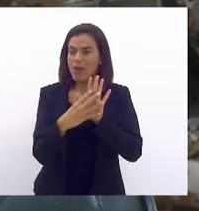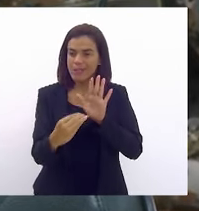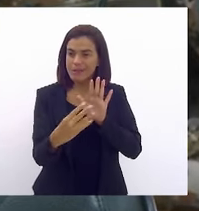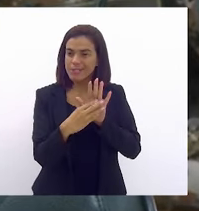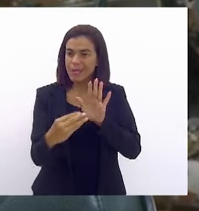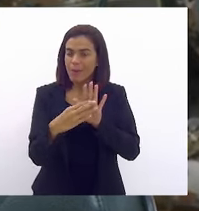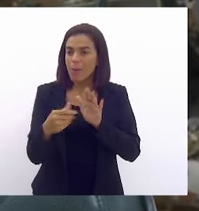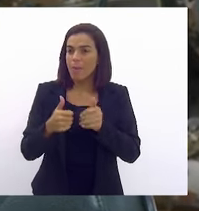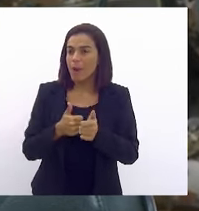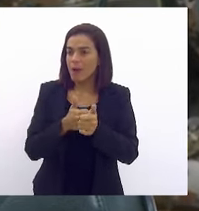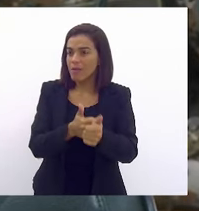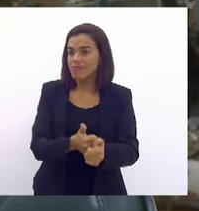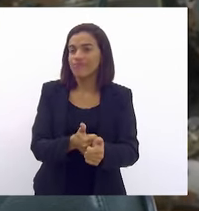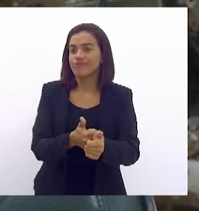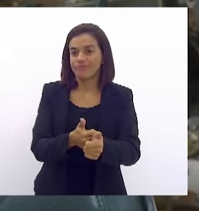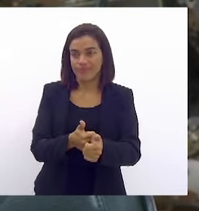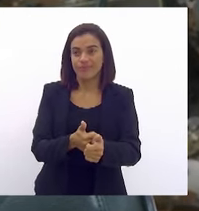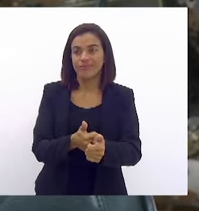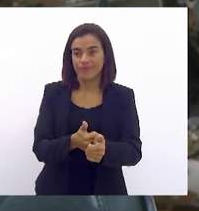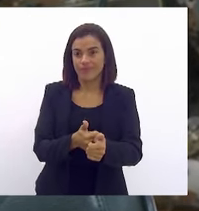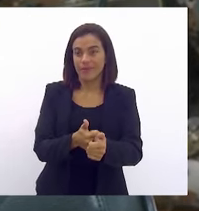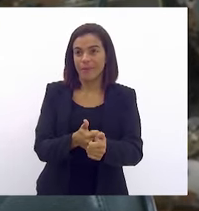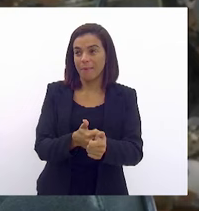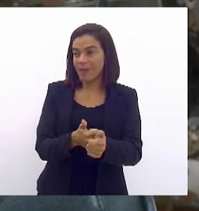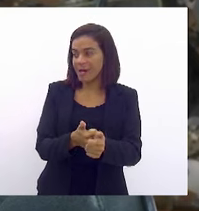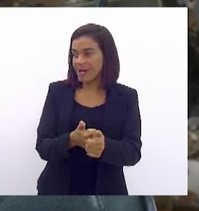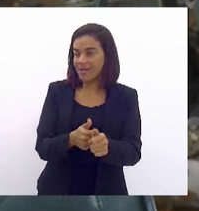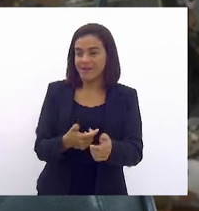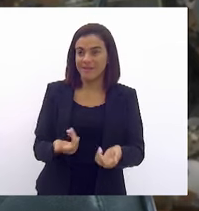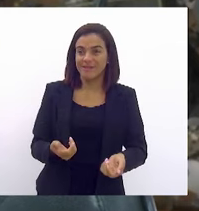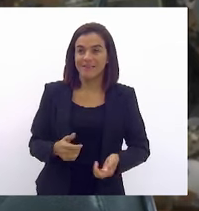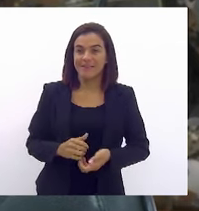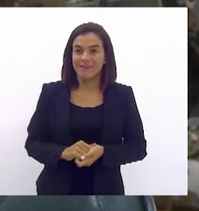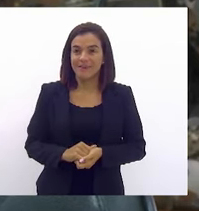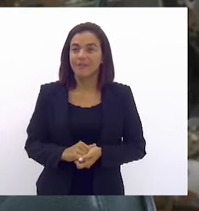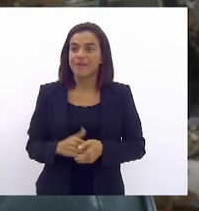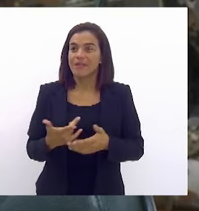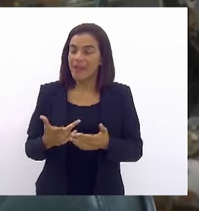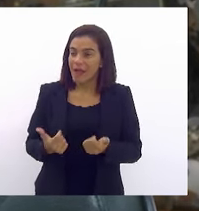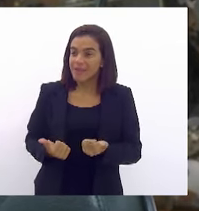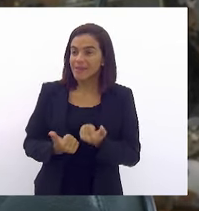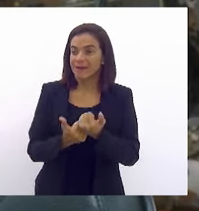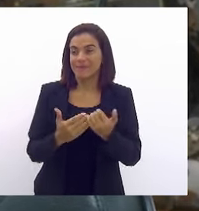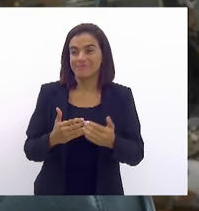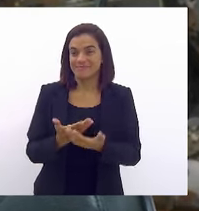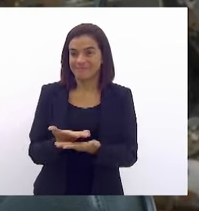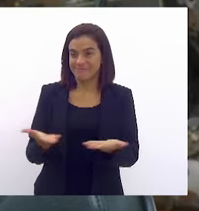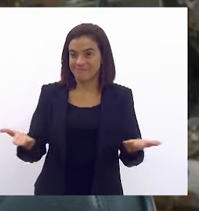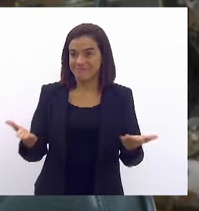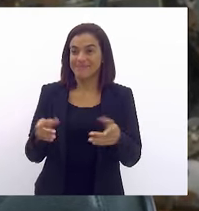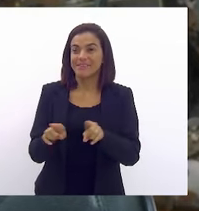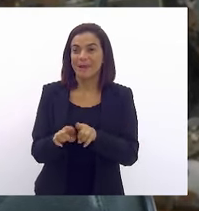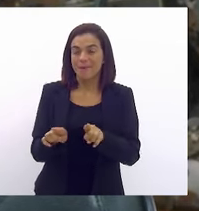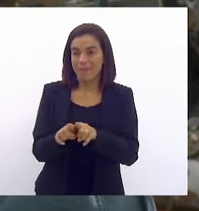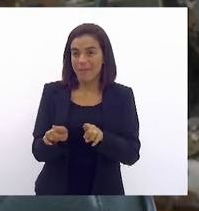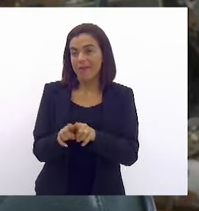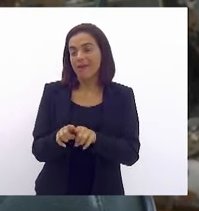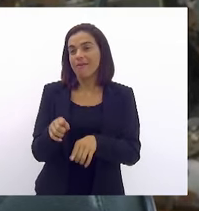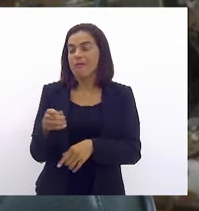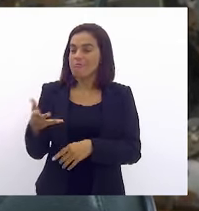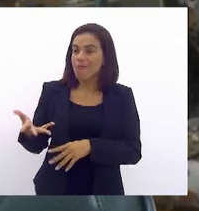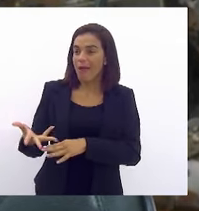seguido até por outras prefeituras, né, por estar dando esse espaço a uma ciência de ponta, de